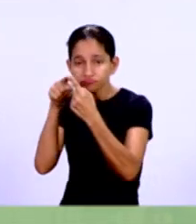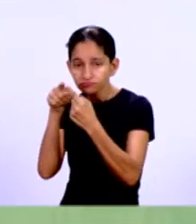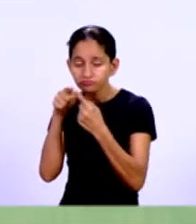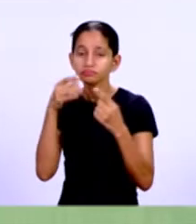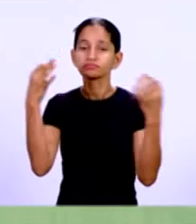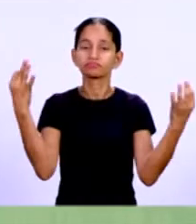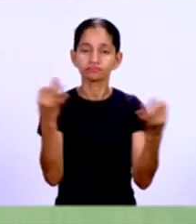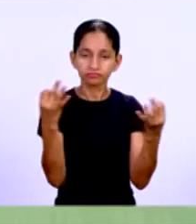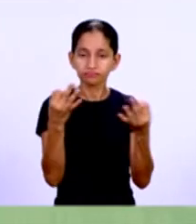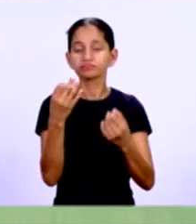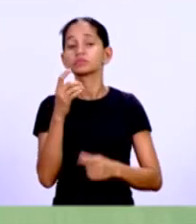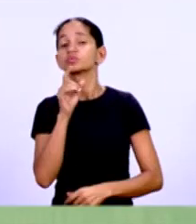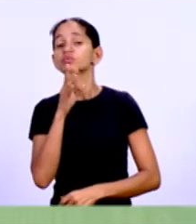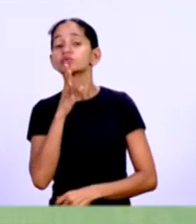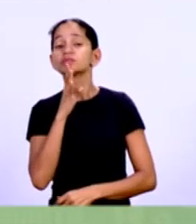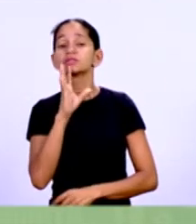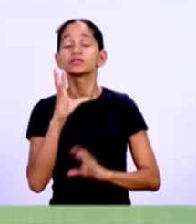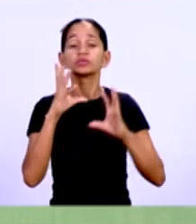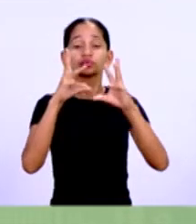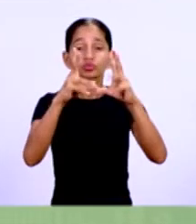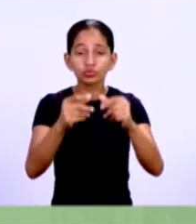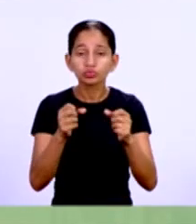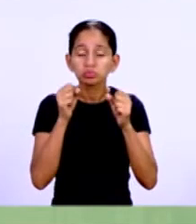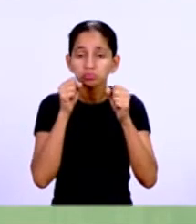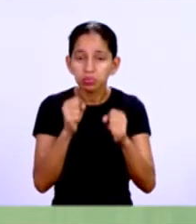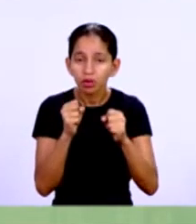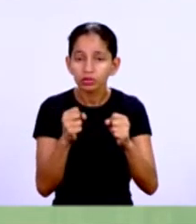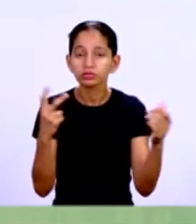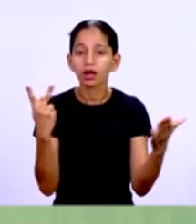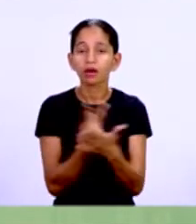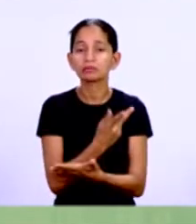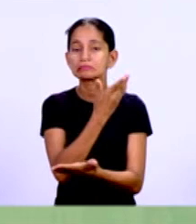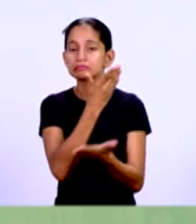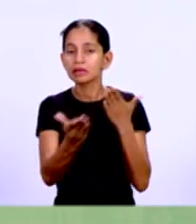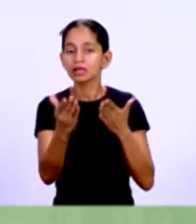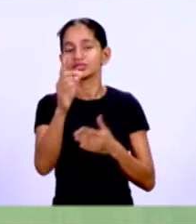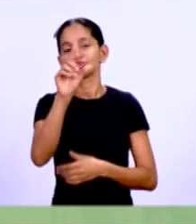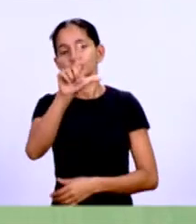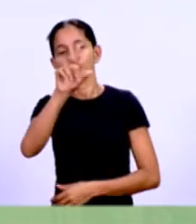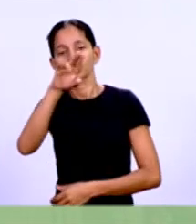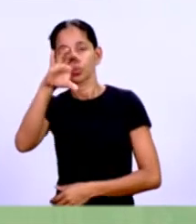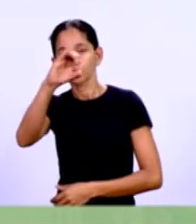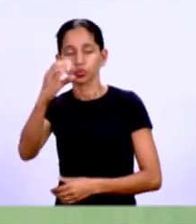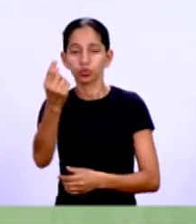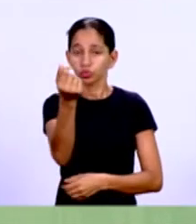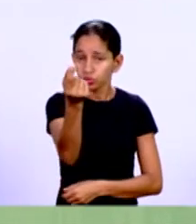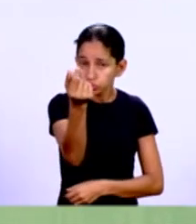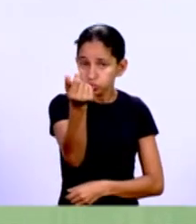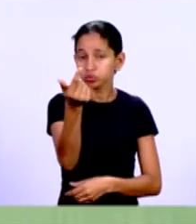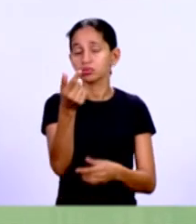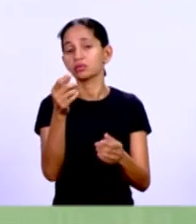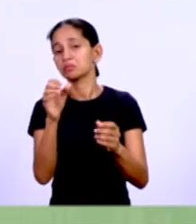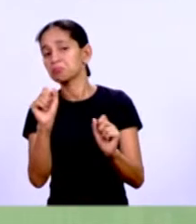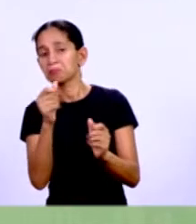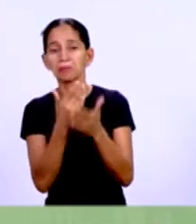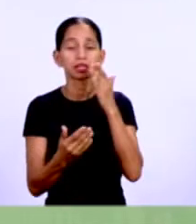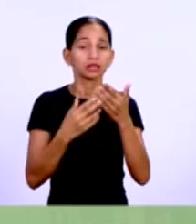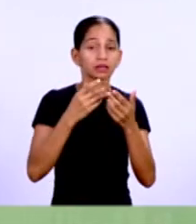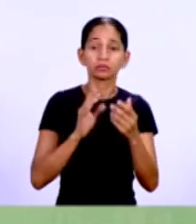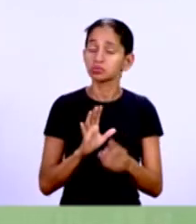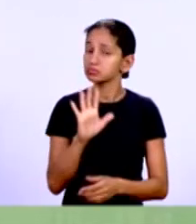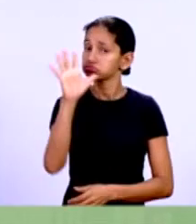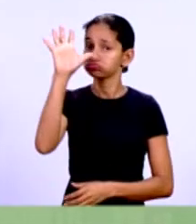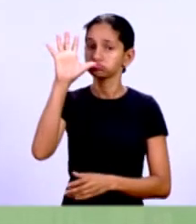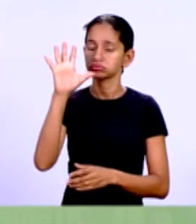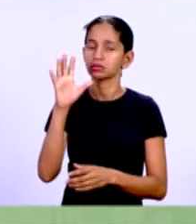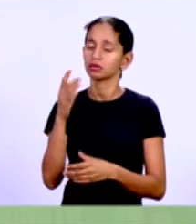riscos potenciais, os quais podem provocar perdas financeiras, de receita, de ativo ou